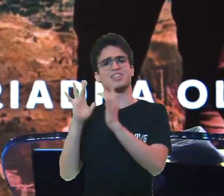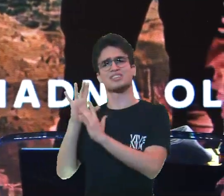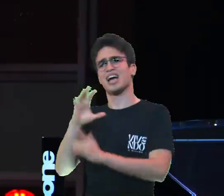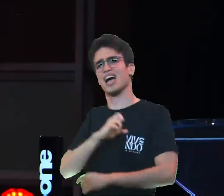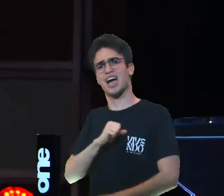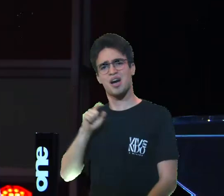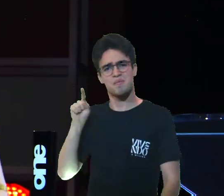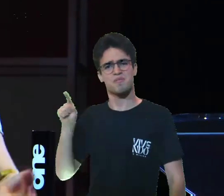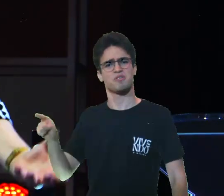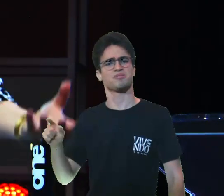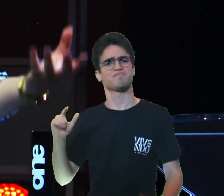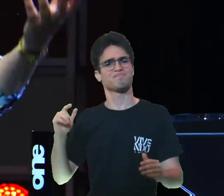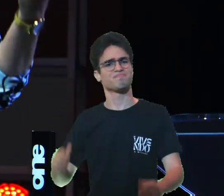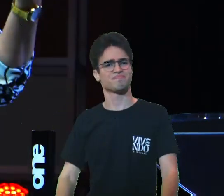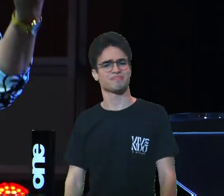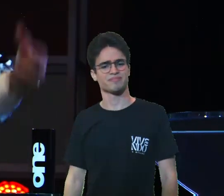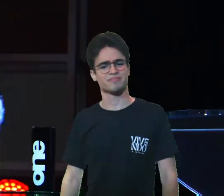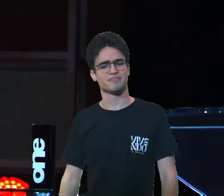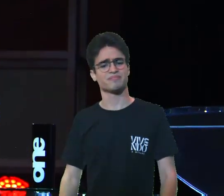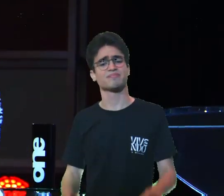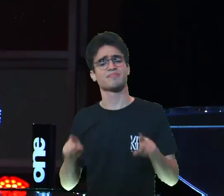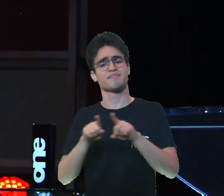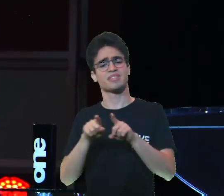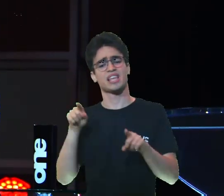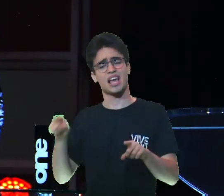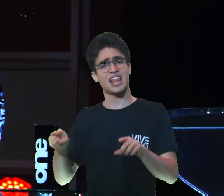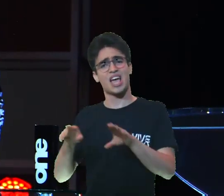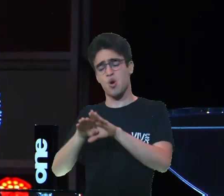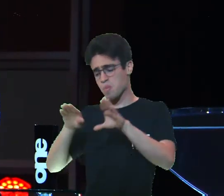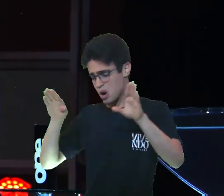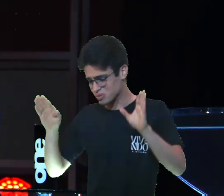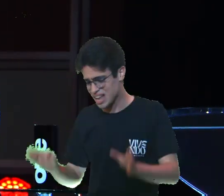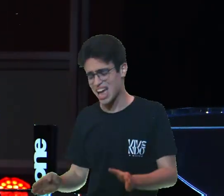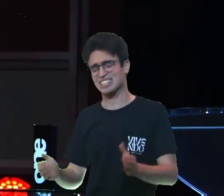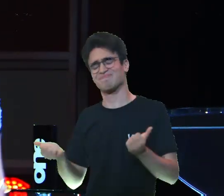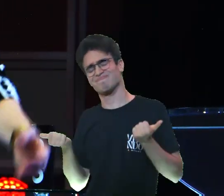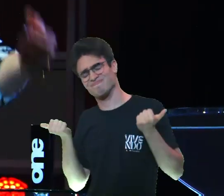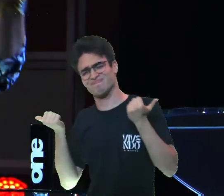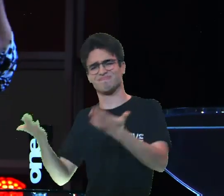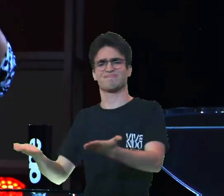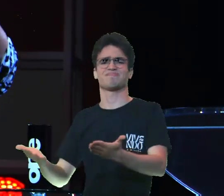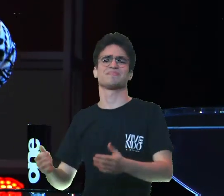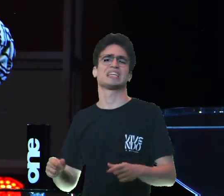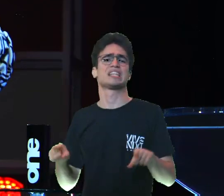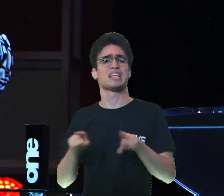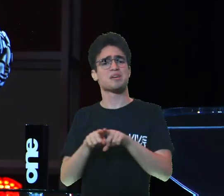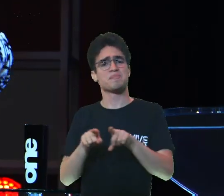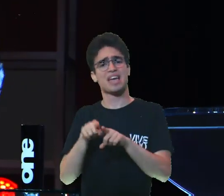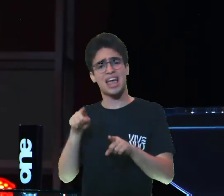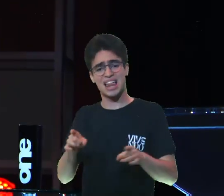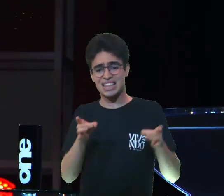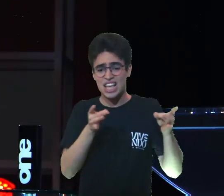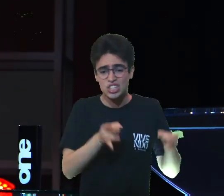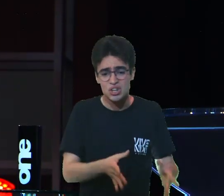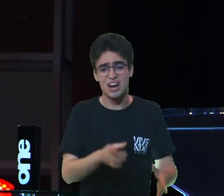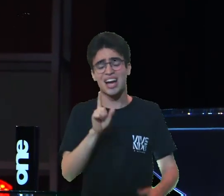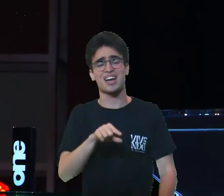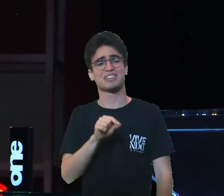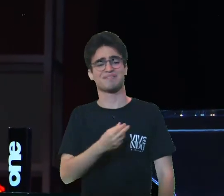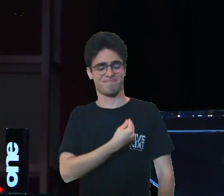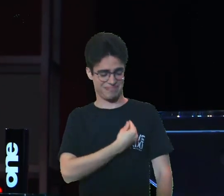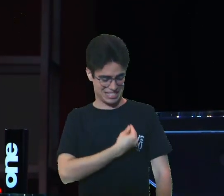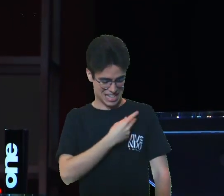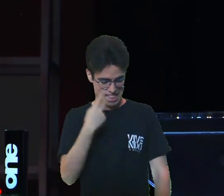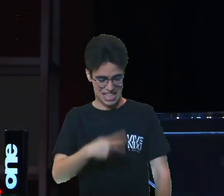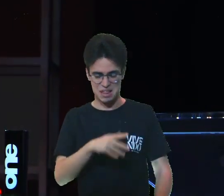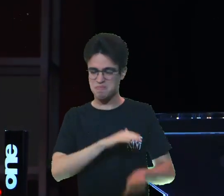mesmo, levantou um altar e a sua renúncia envolvia a sua própria vida